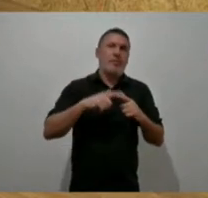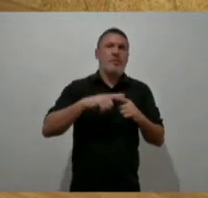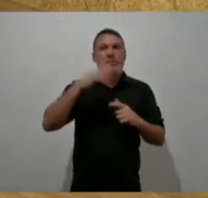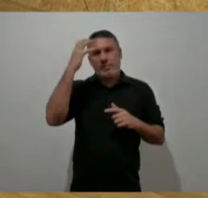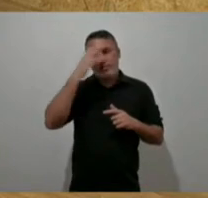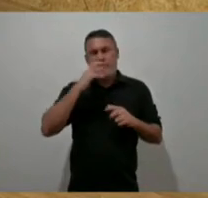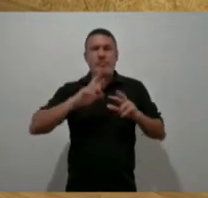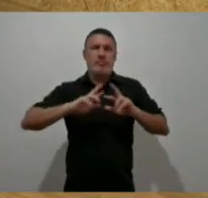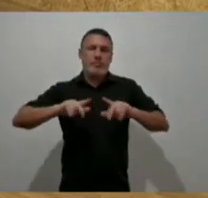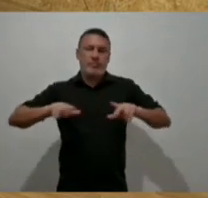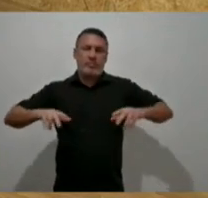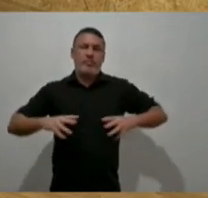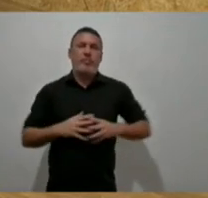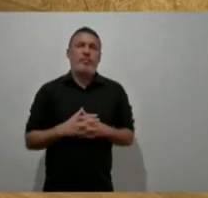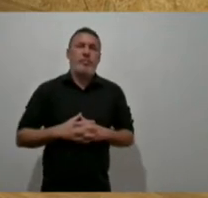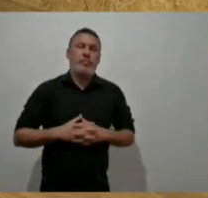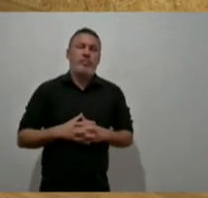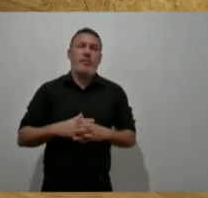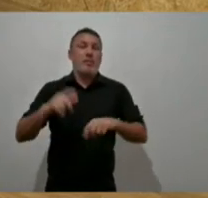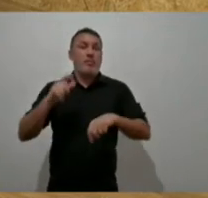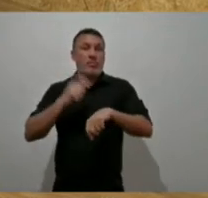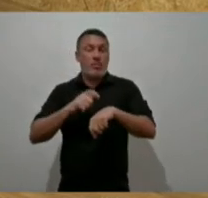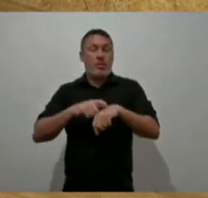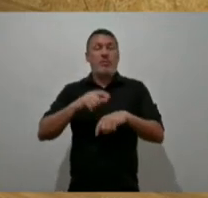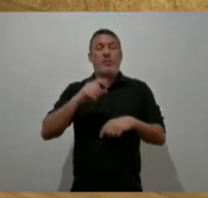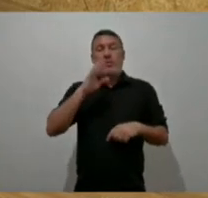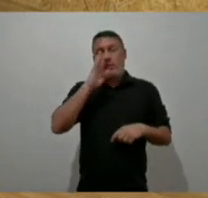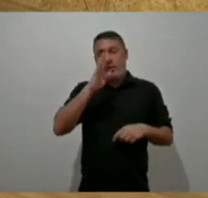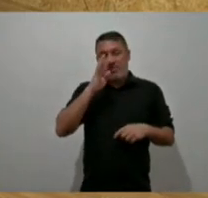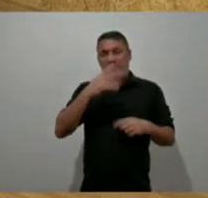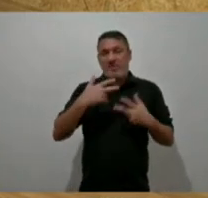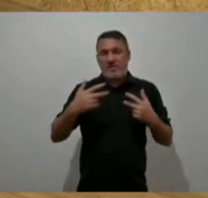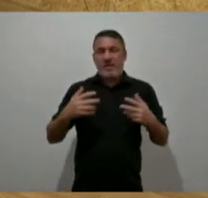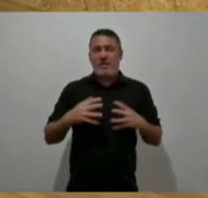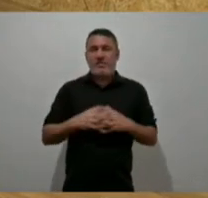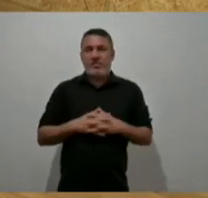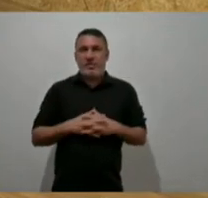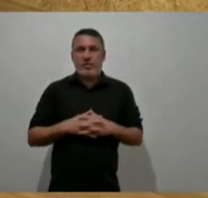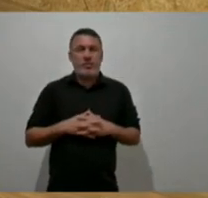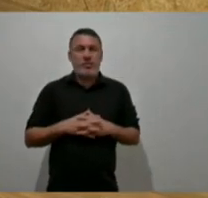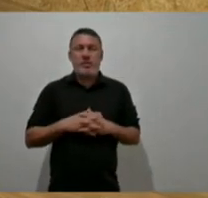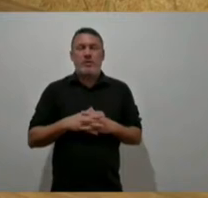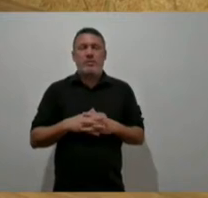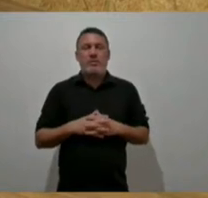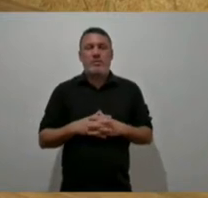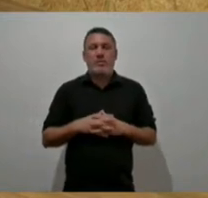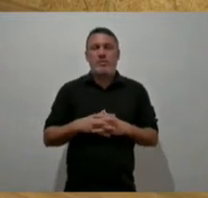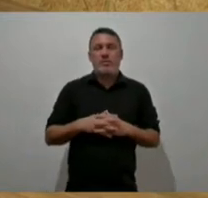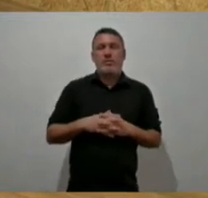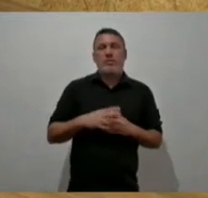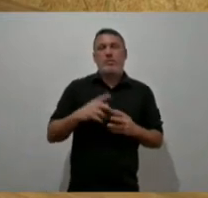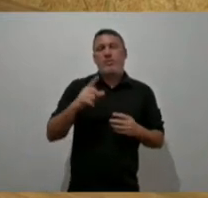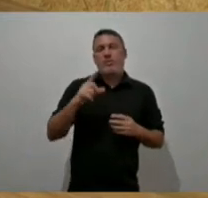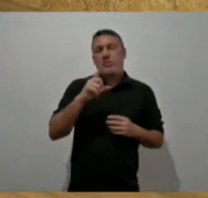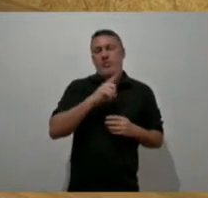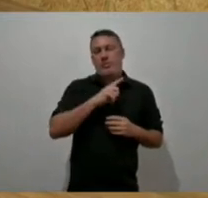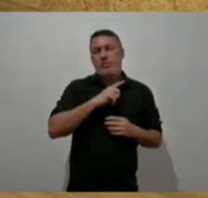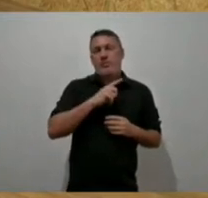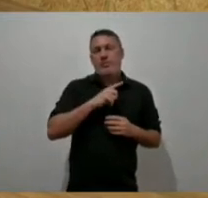muito crítico na questão social. Essa pandemia teve um efeito brutal, como todos nós sabemos, de aumento